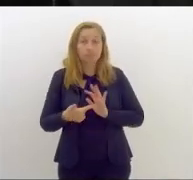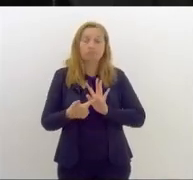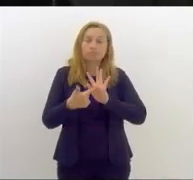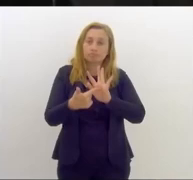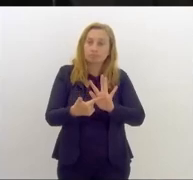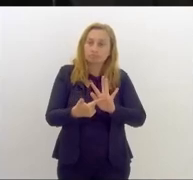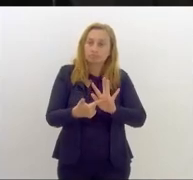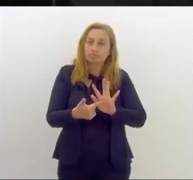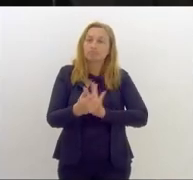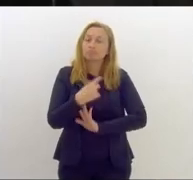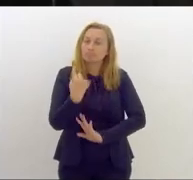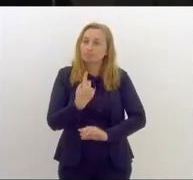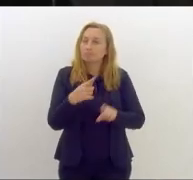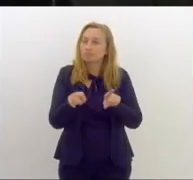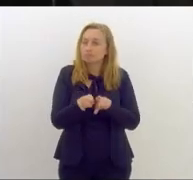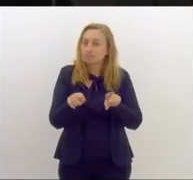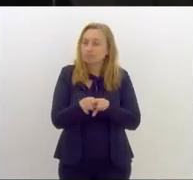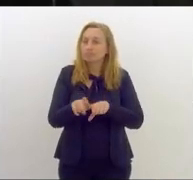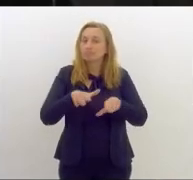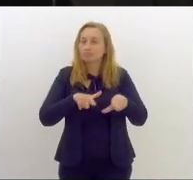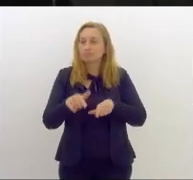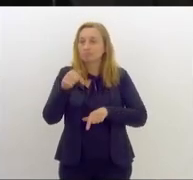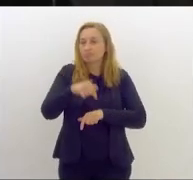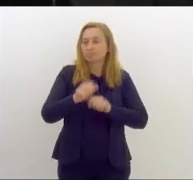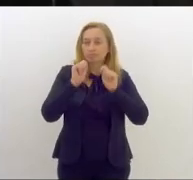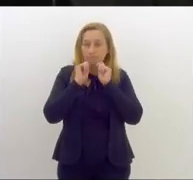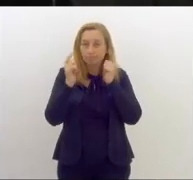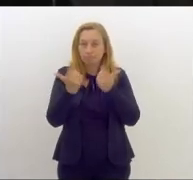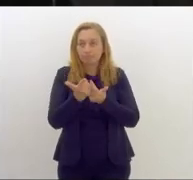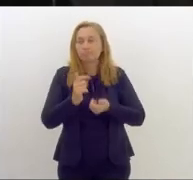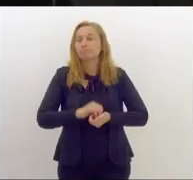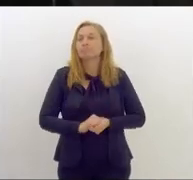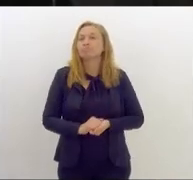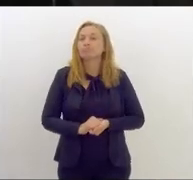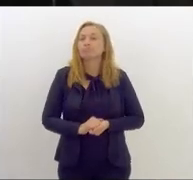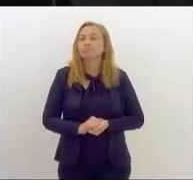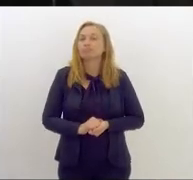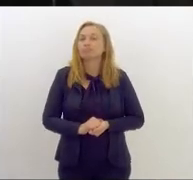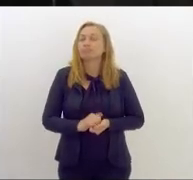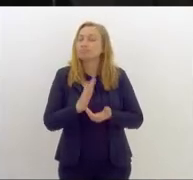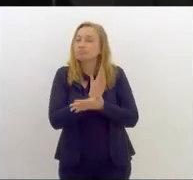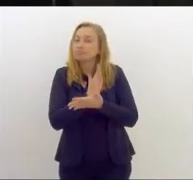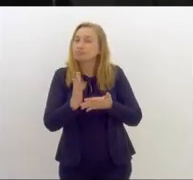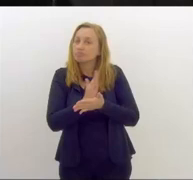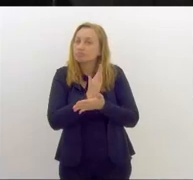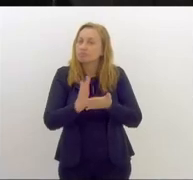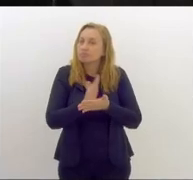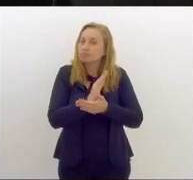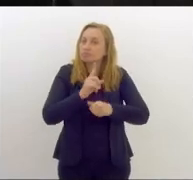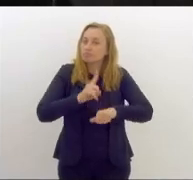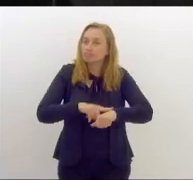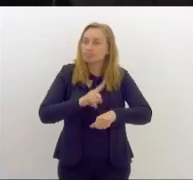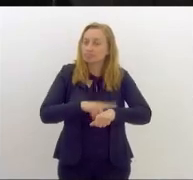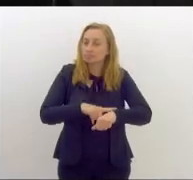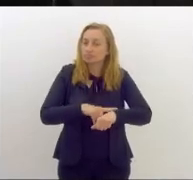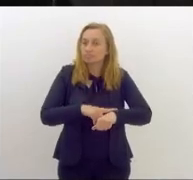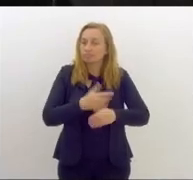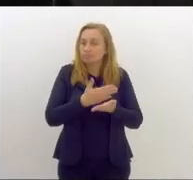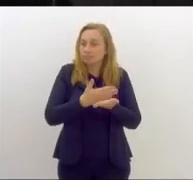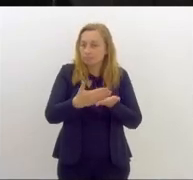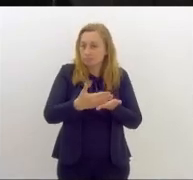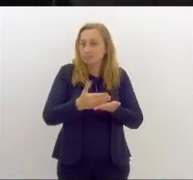que a gente também atuou aqui no Parlamento em alguns processos como Vanguarda